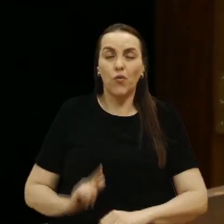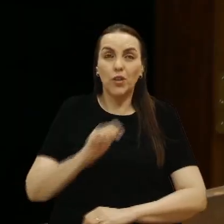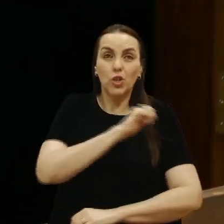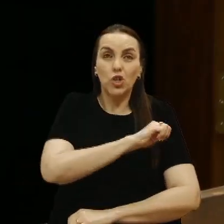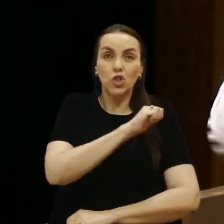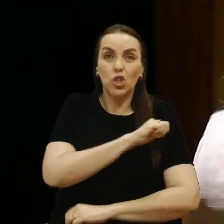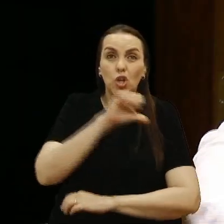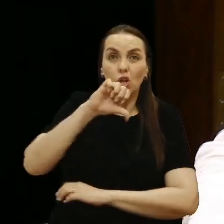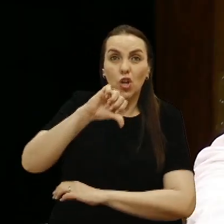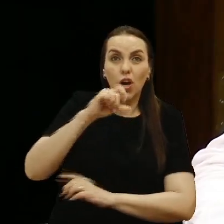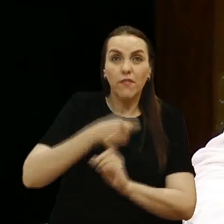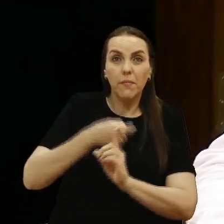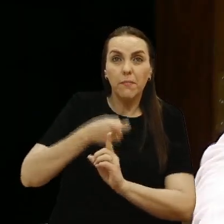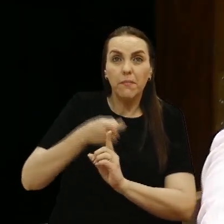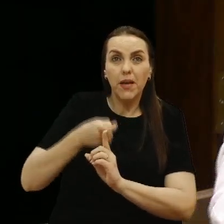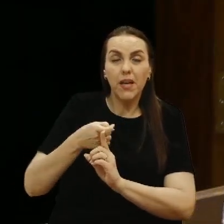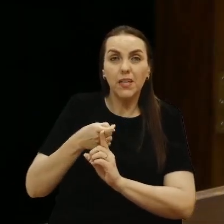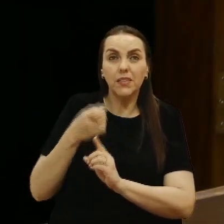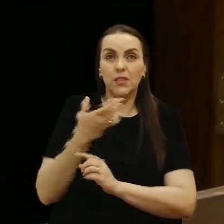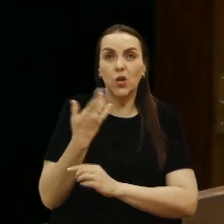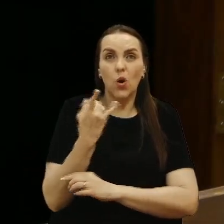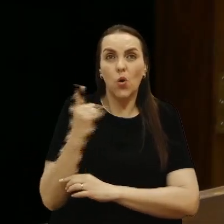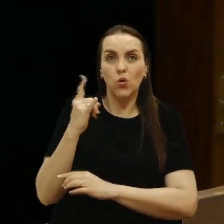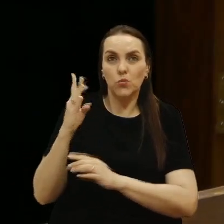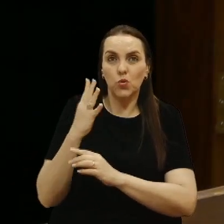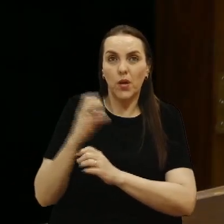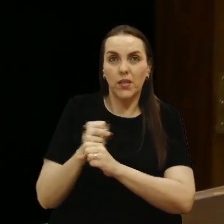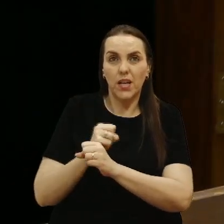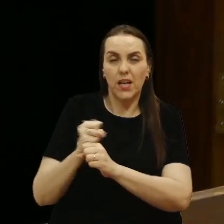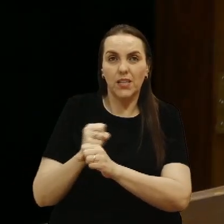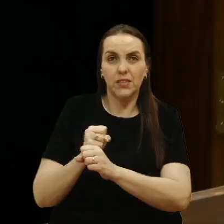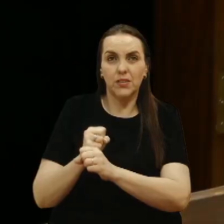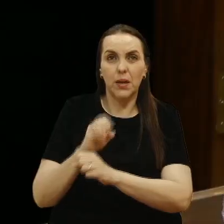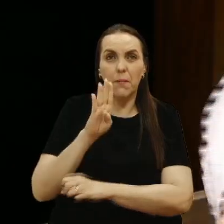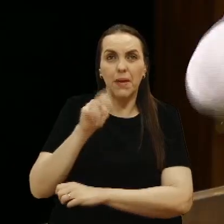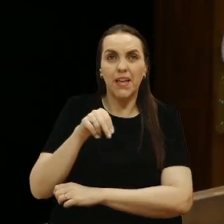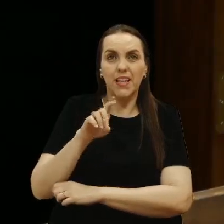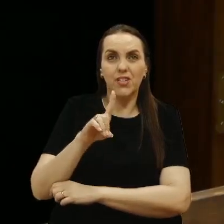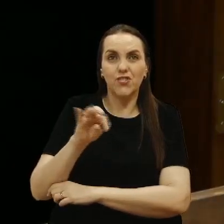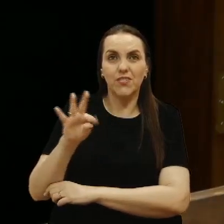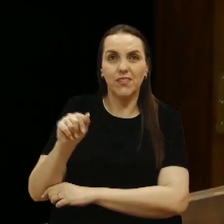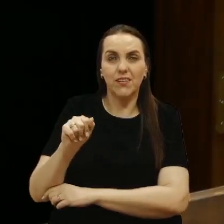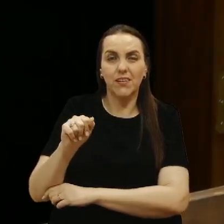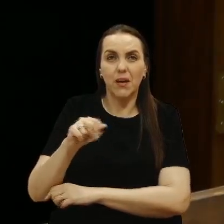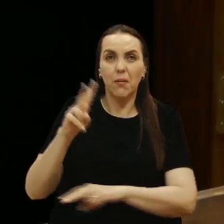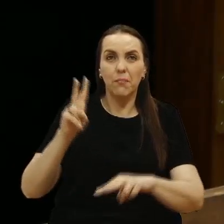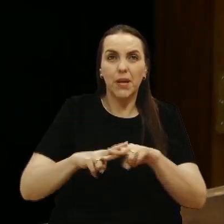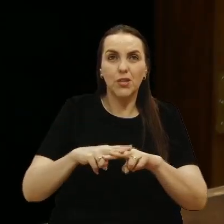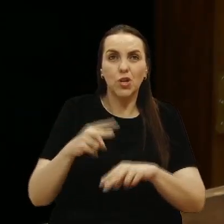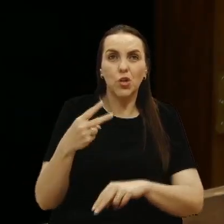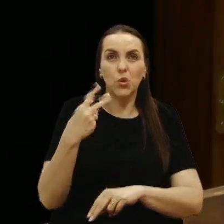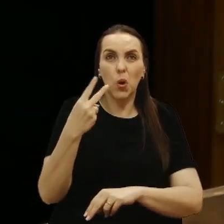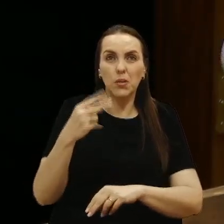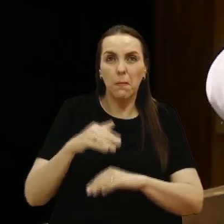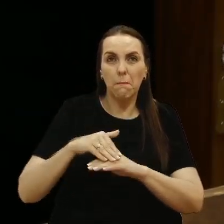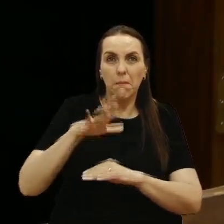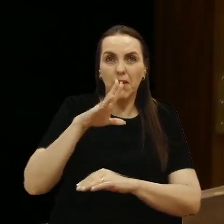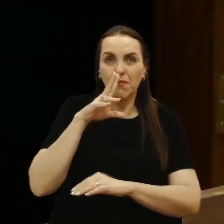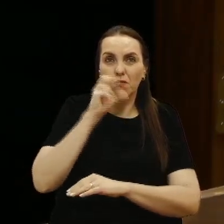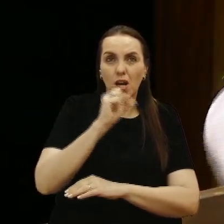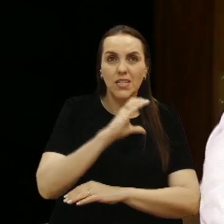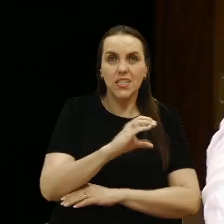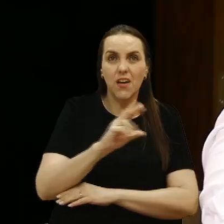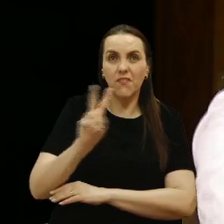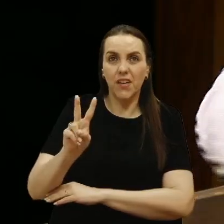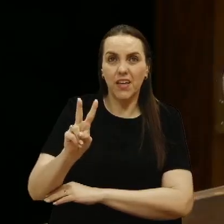9 meses nos últimos 40 anos com a Benedita da Silva. Sabe quem foi preso? Os 2 maiores comandantes do Comando Vermelho foram presos no